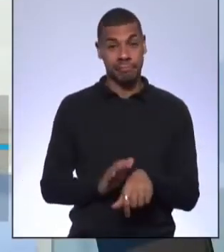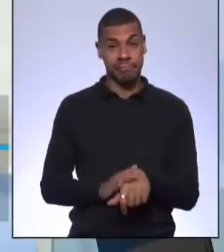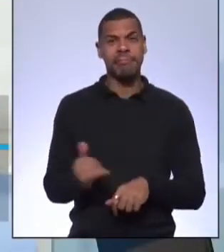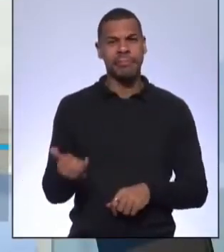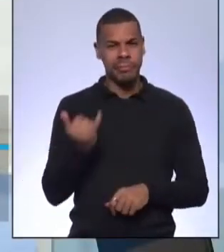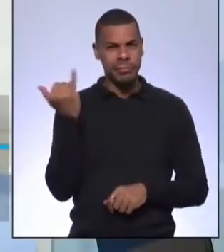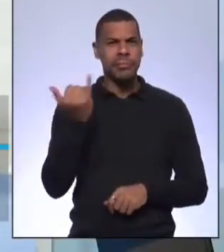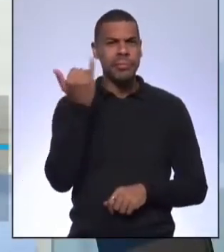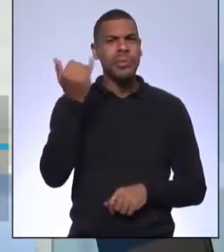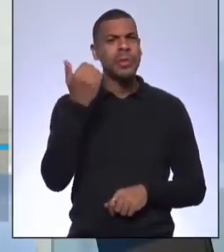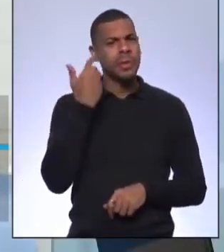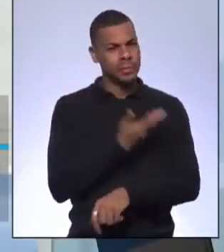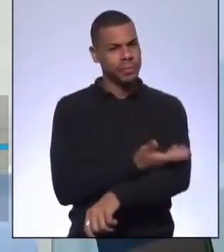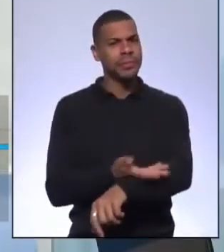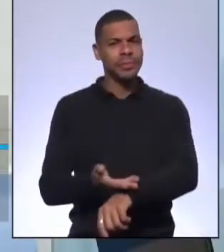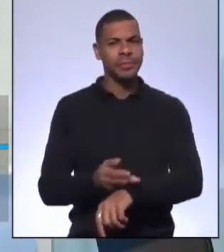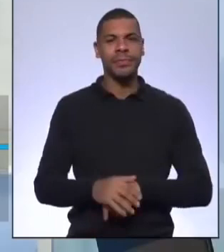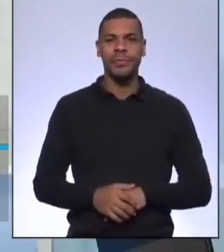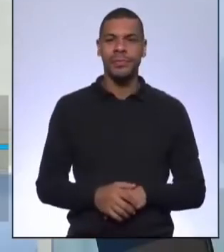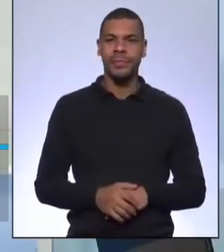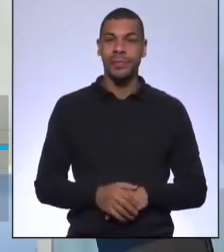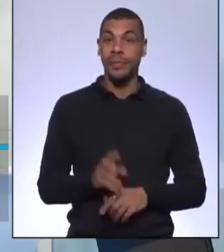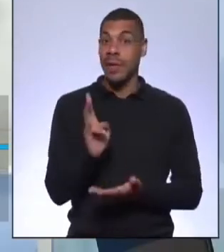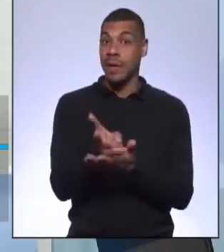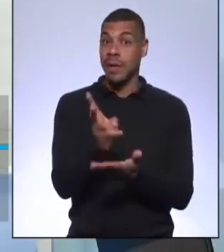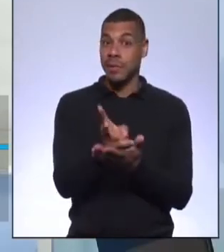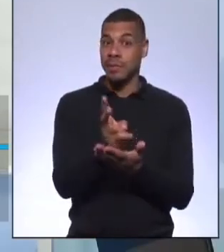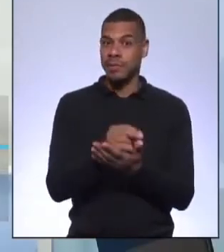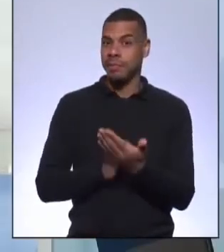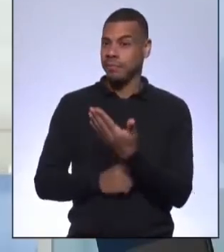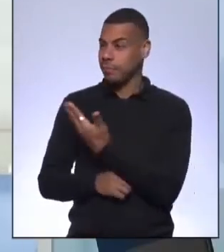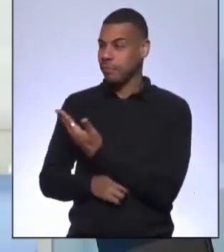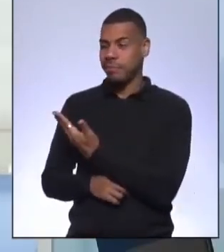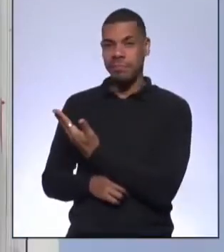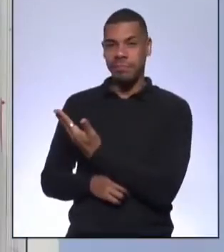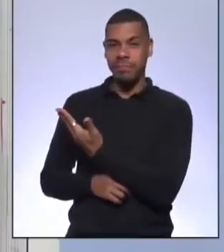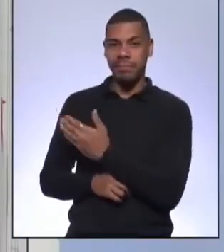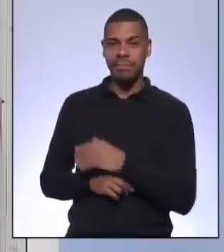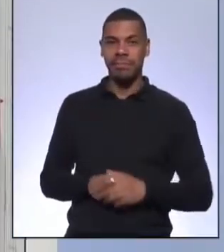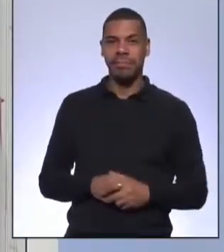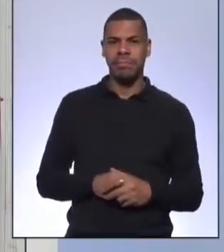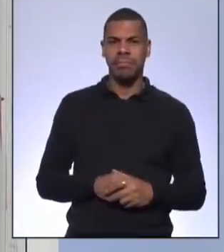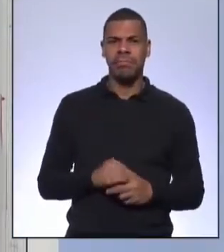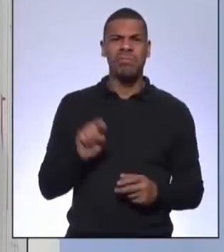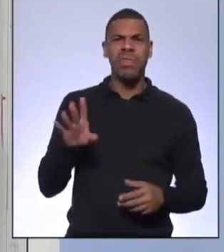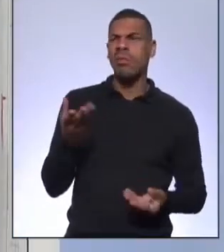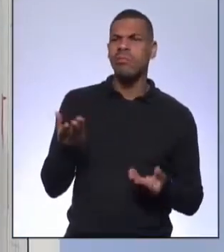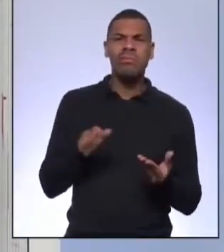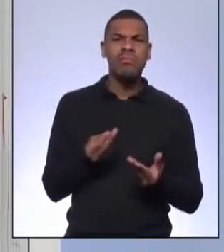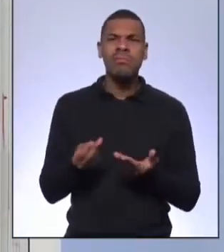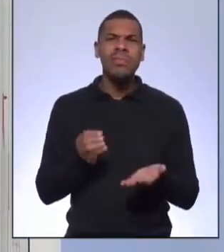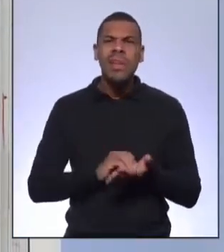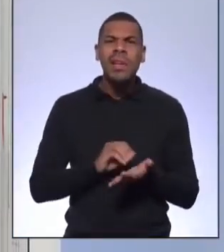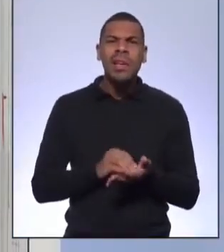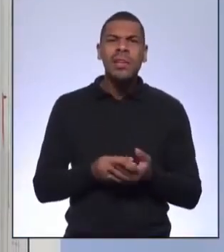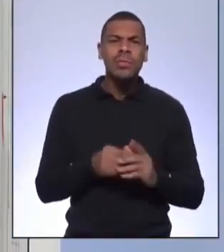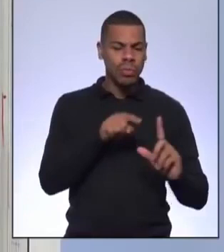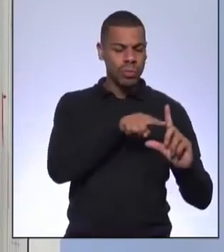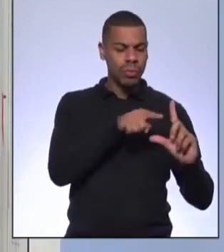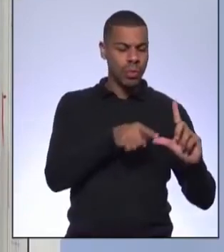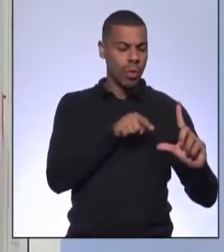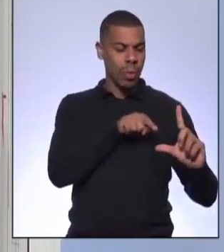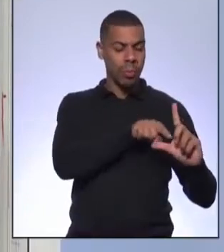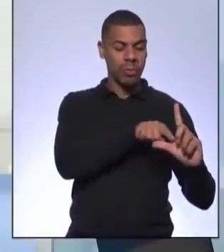comum e ela sempre vai aparecer essa situação aqui, ó, porque do jeito que está aqui a gente não consegue afirmar que esse ângulo tem 90 graus,